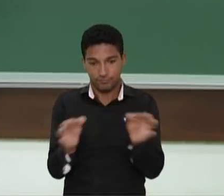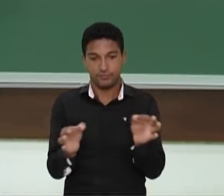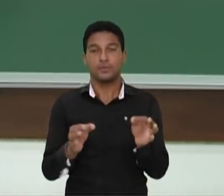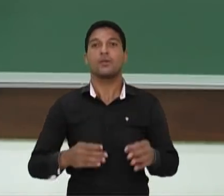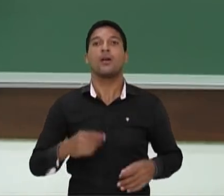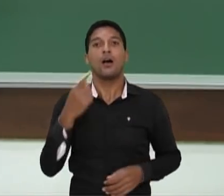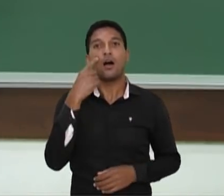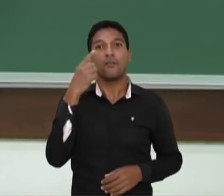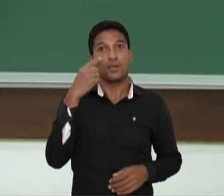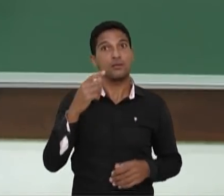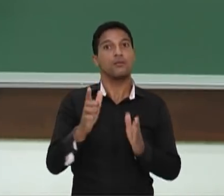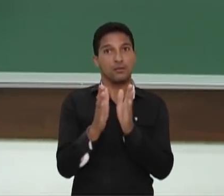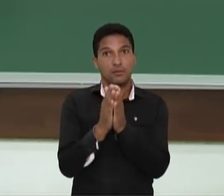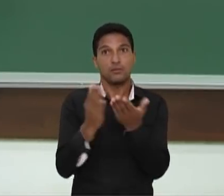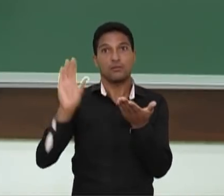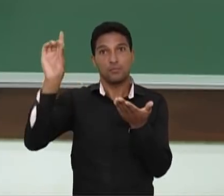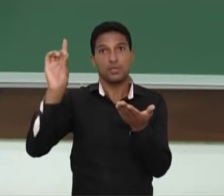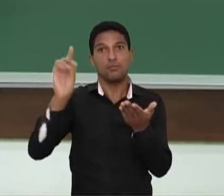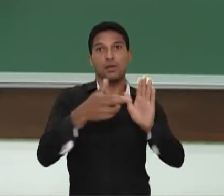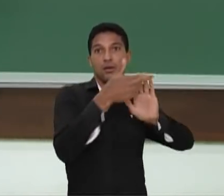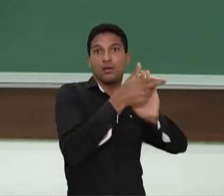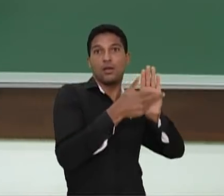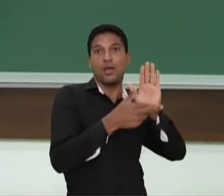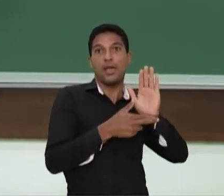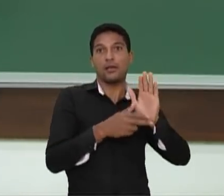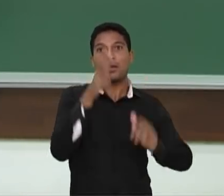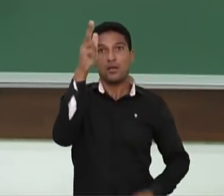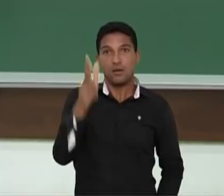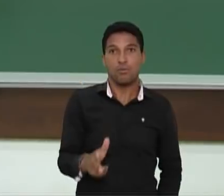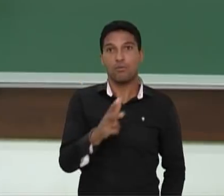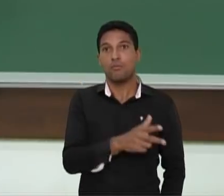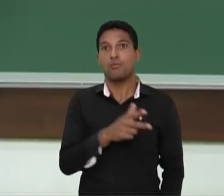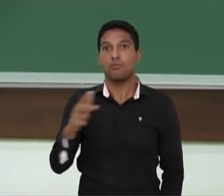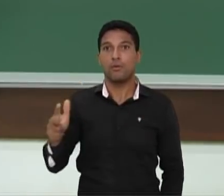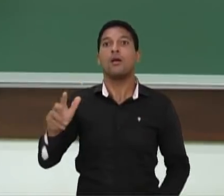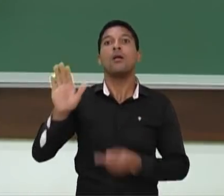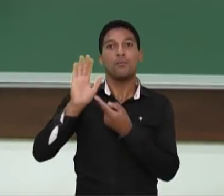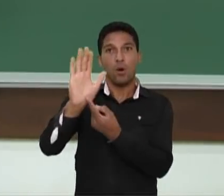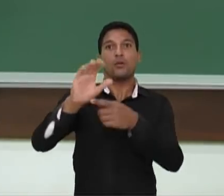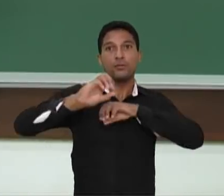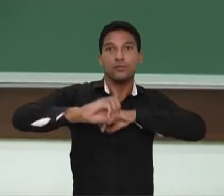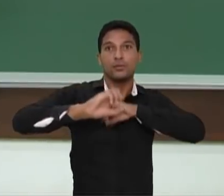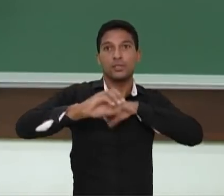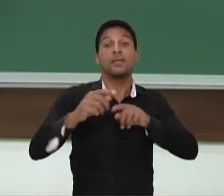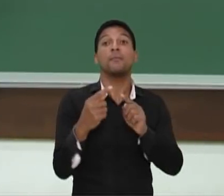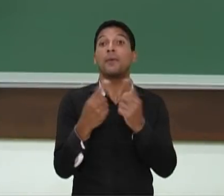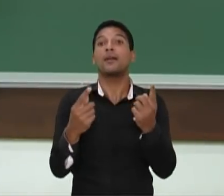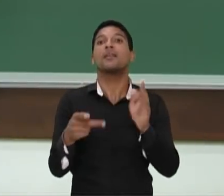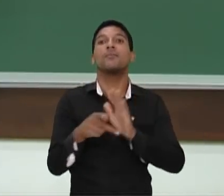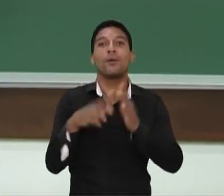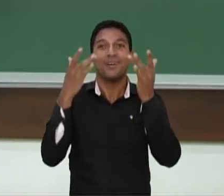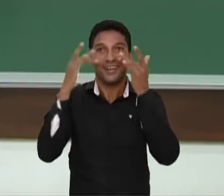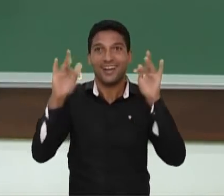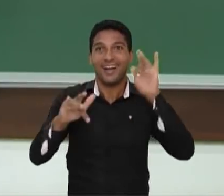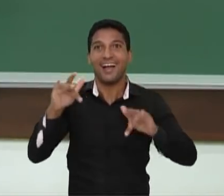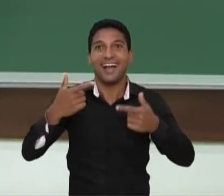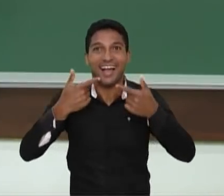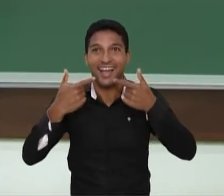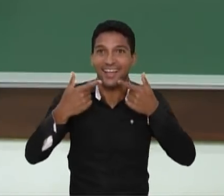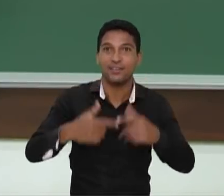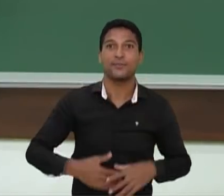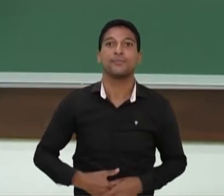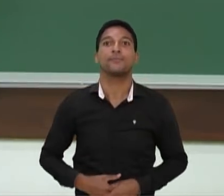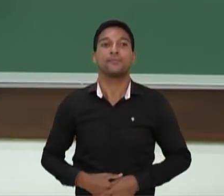né? Ele vai trazer de forma divertida. E é legal falar também que na Idade Média, né, que foi a origem